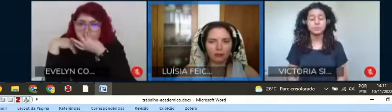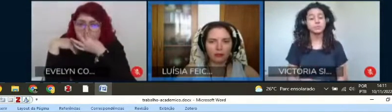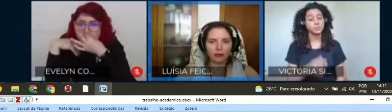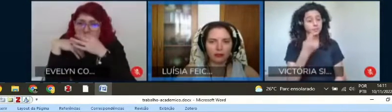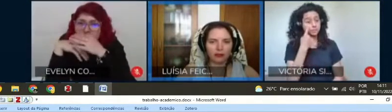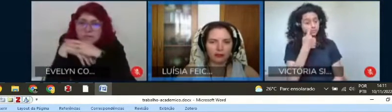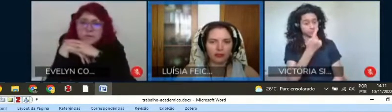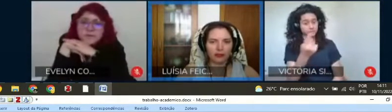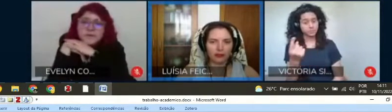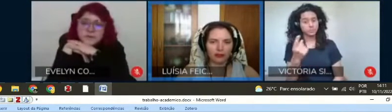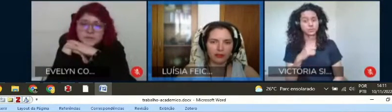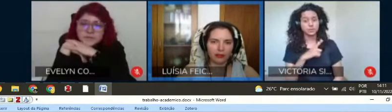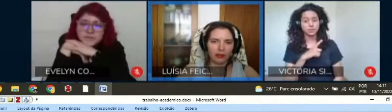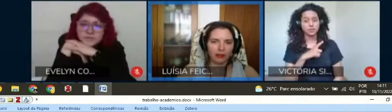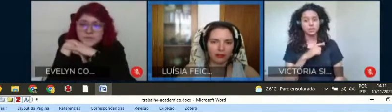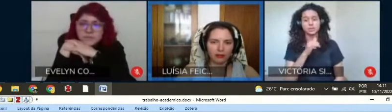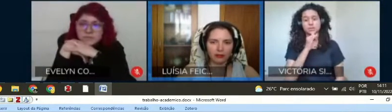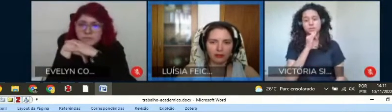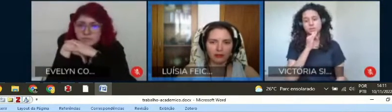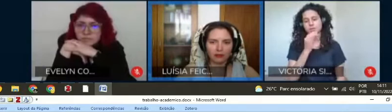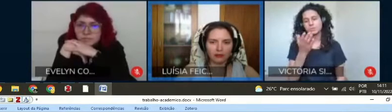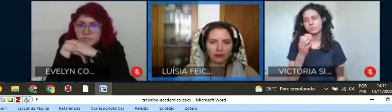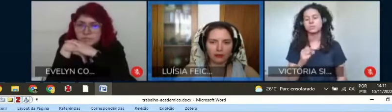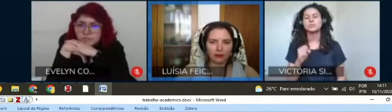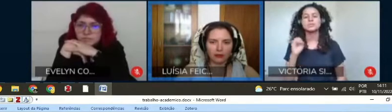a orientadora disse, não,